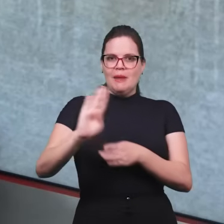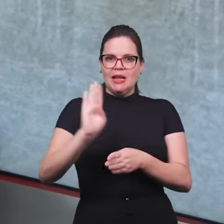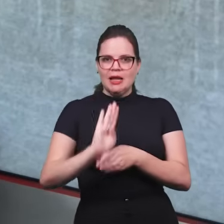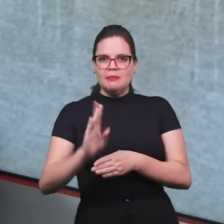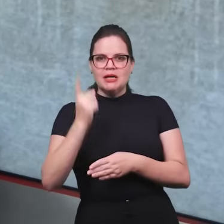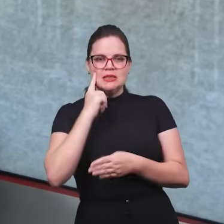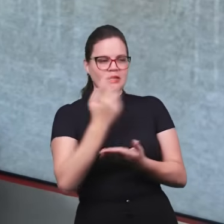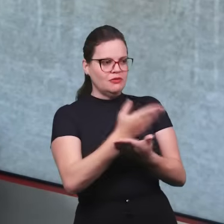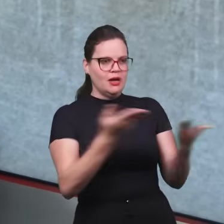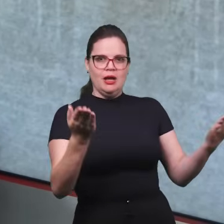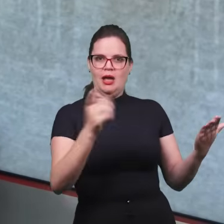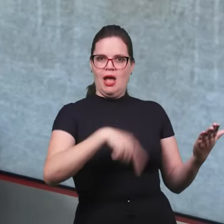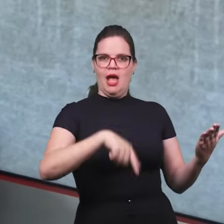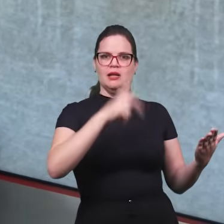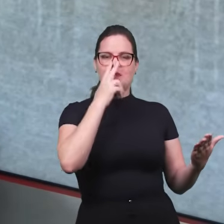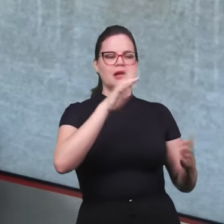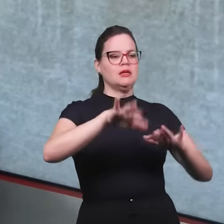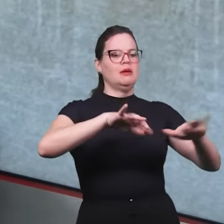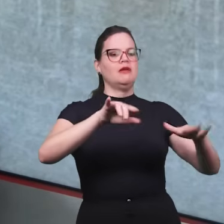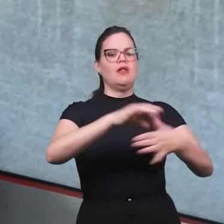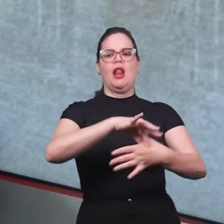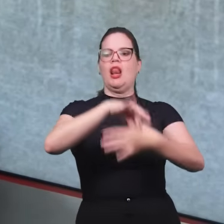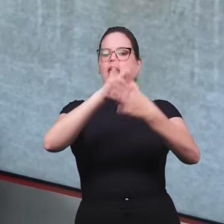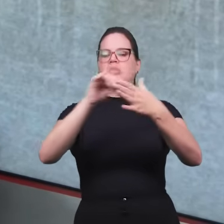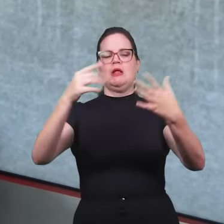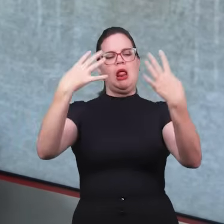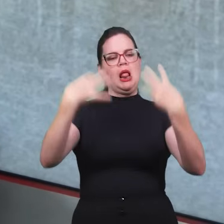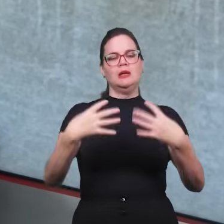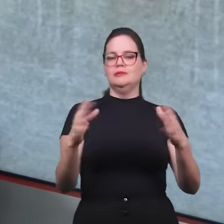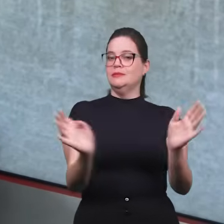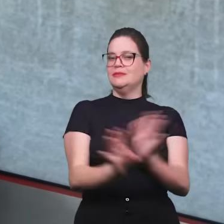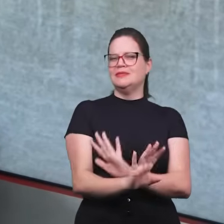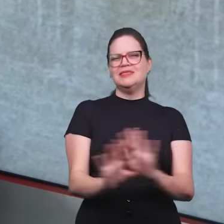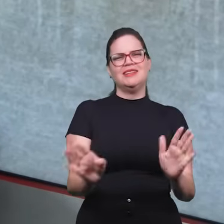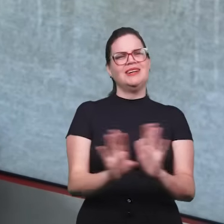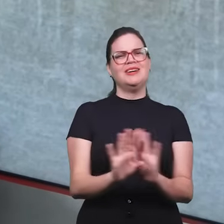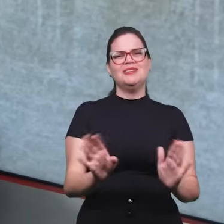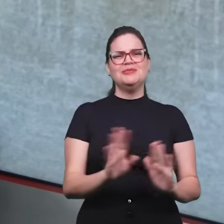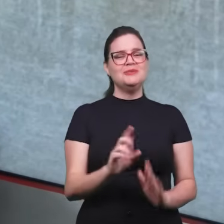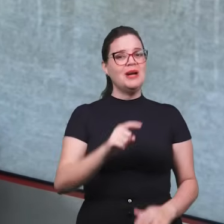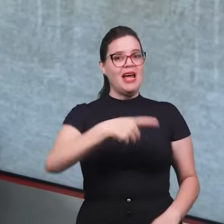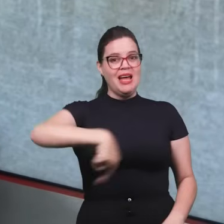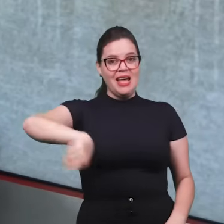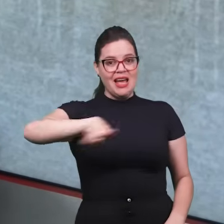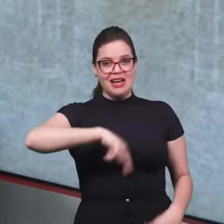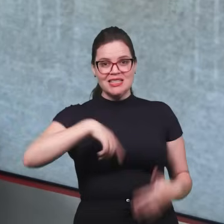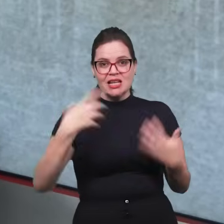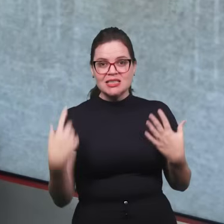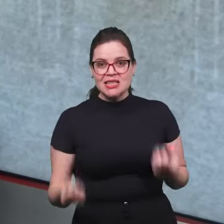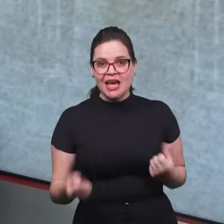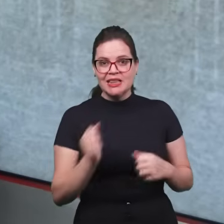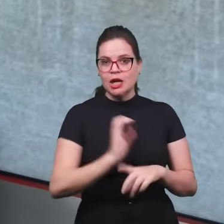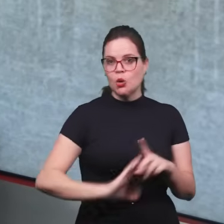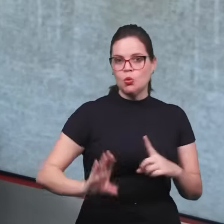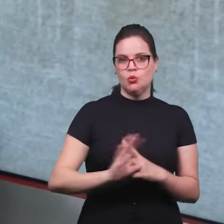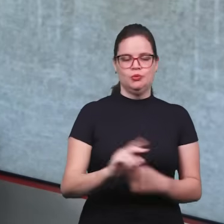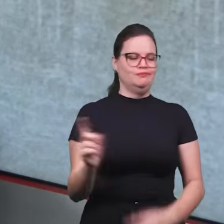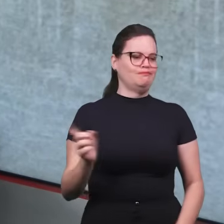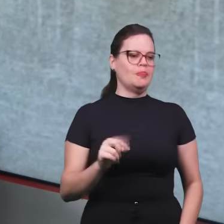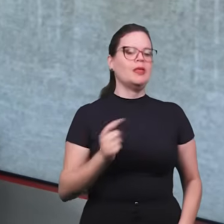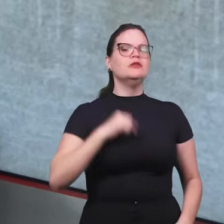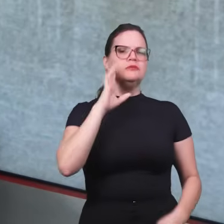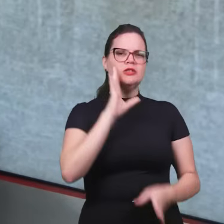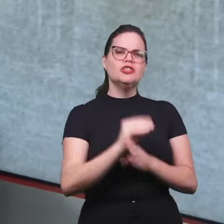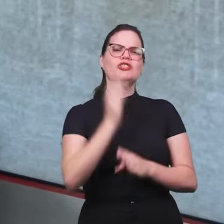distinção entre níveis de devoção. Eles não permitem nenhuma forma de culto, ainda que motivada